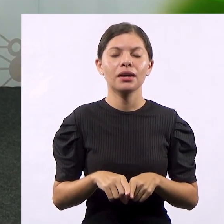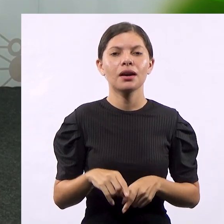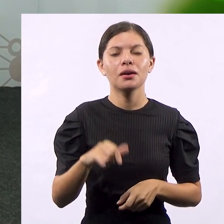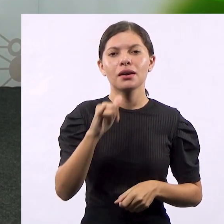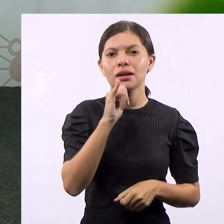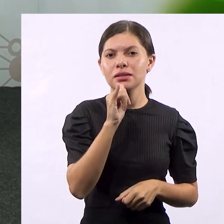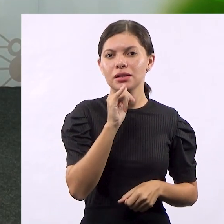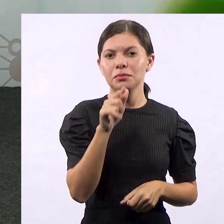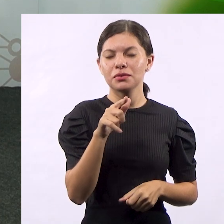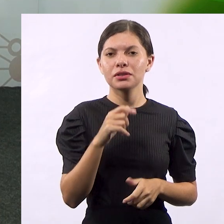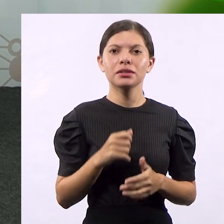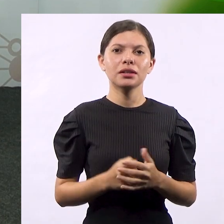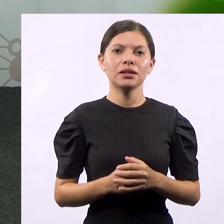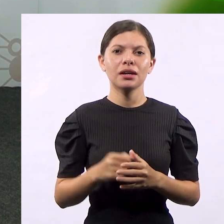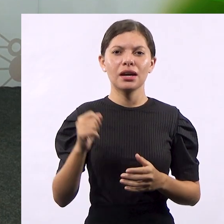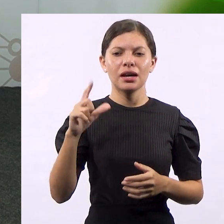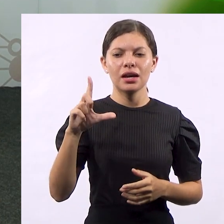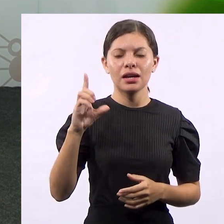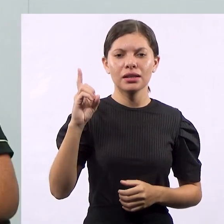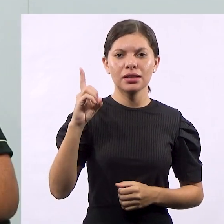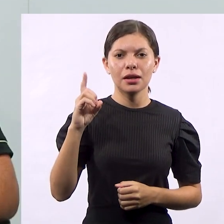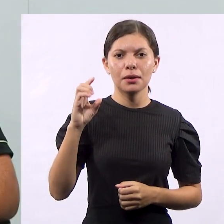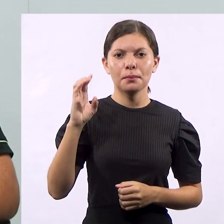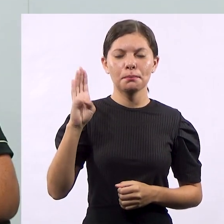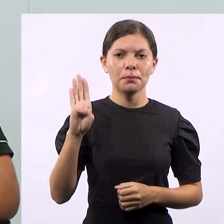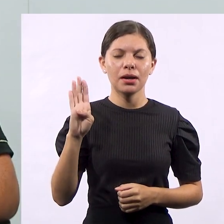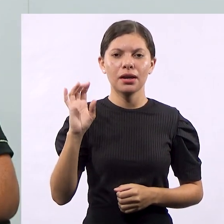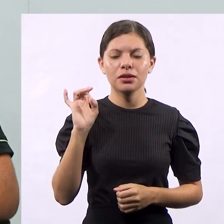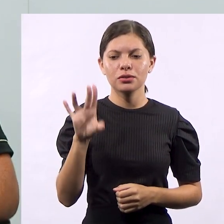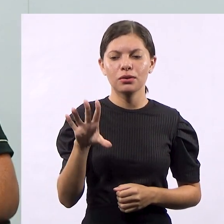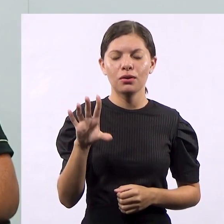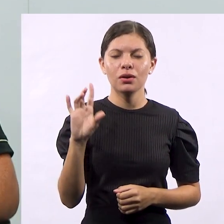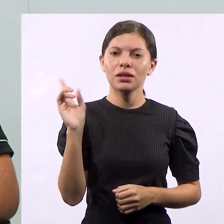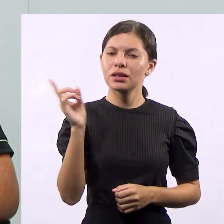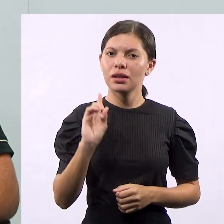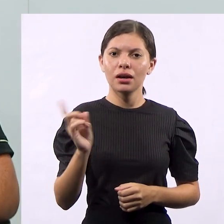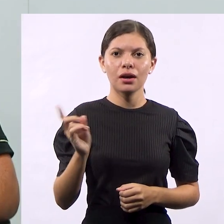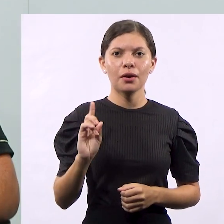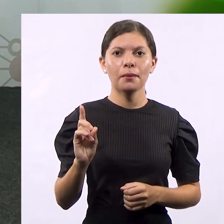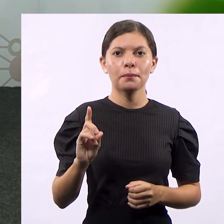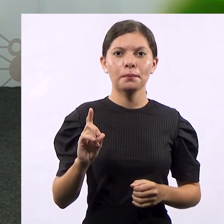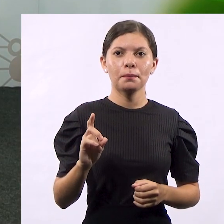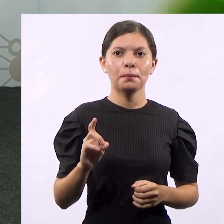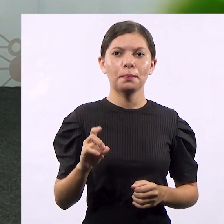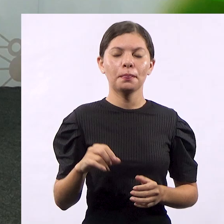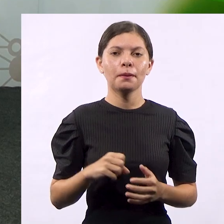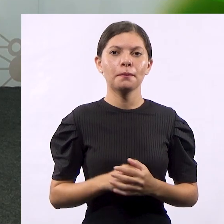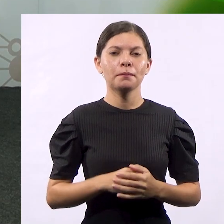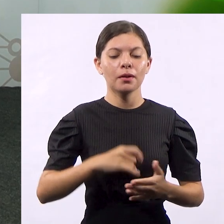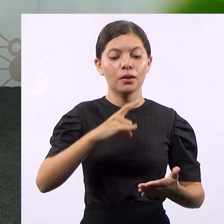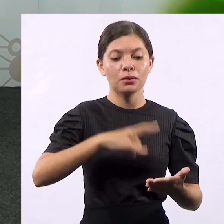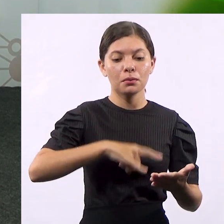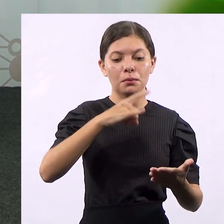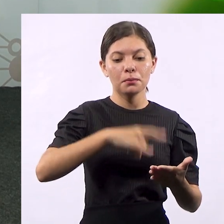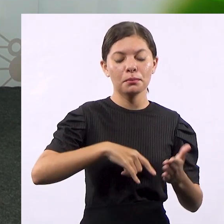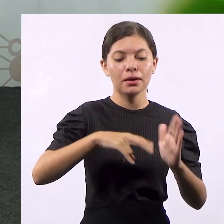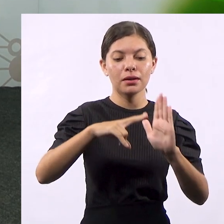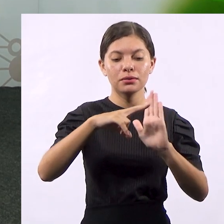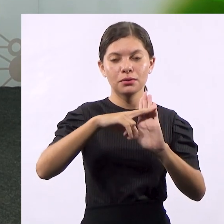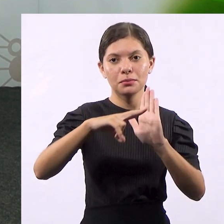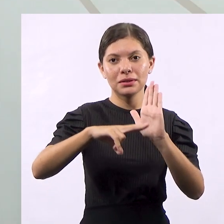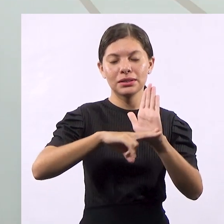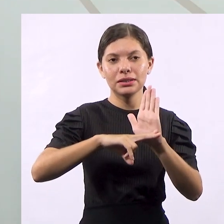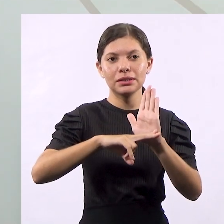usar só a LDB, mas a gente também conta com resoluções, normativas, documentos